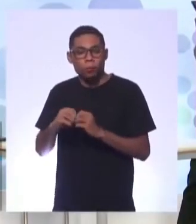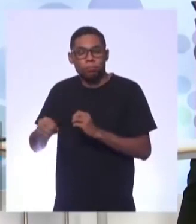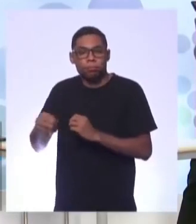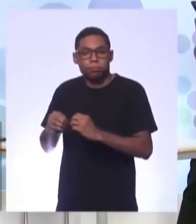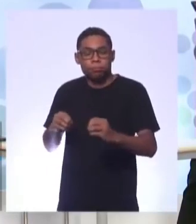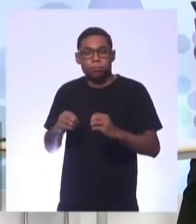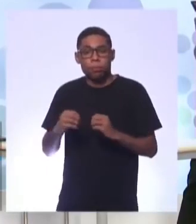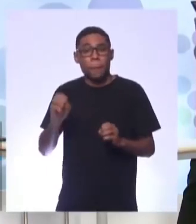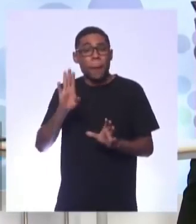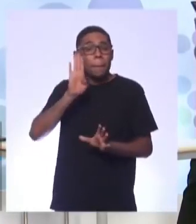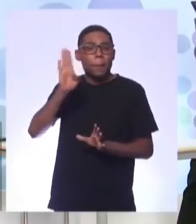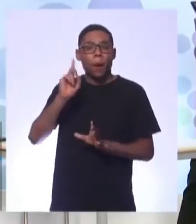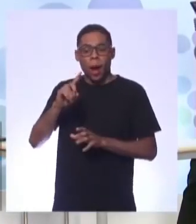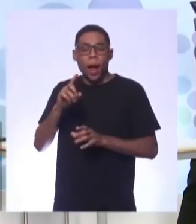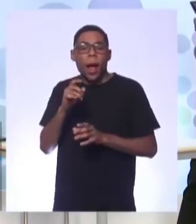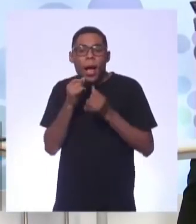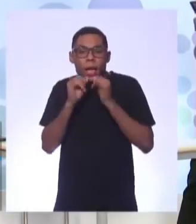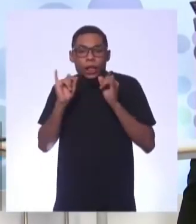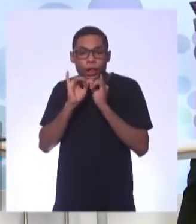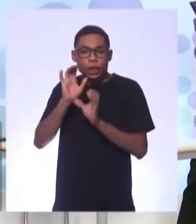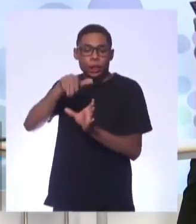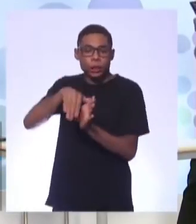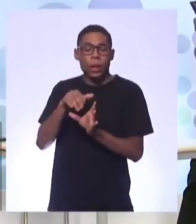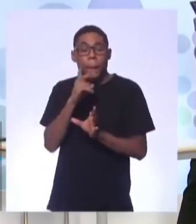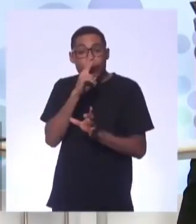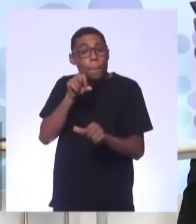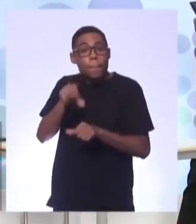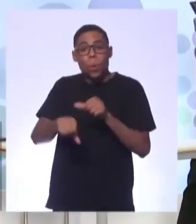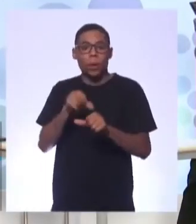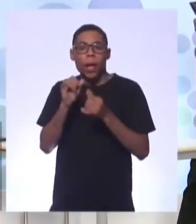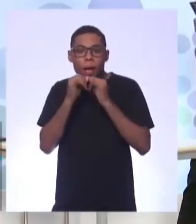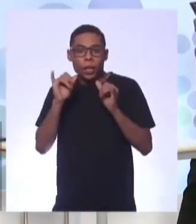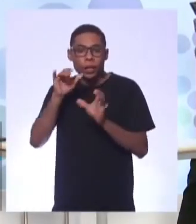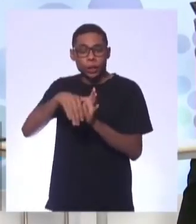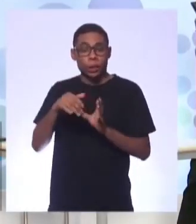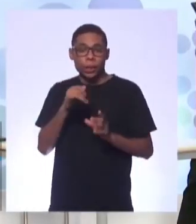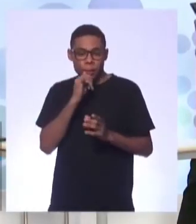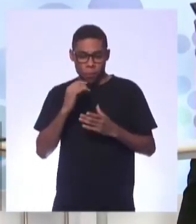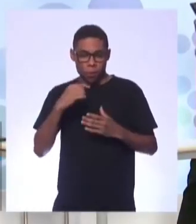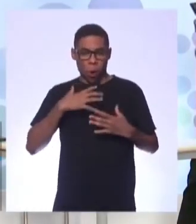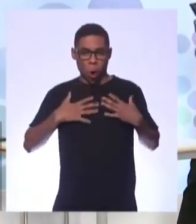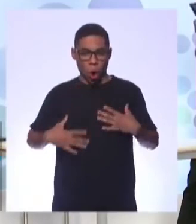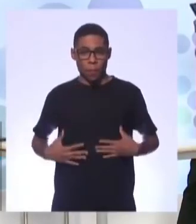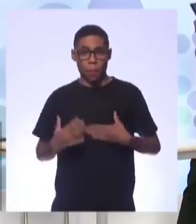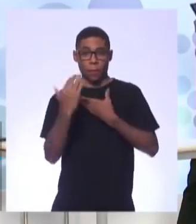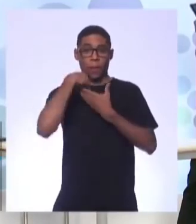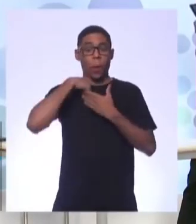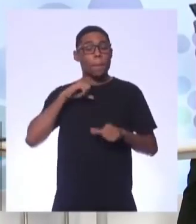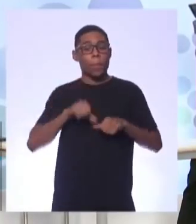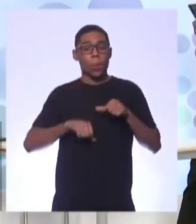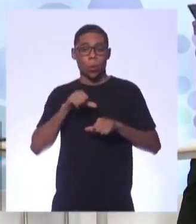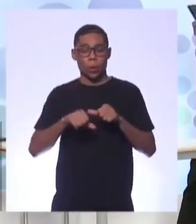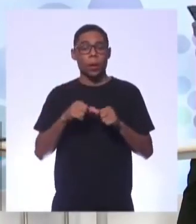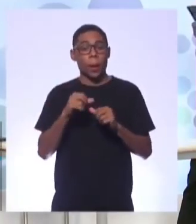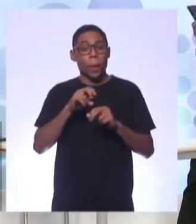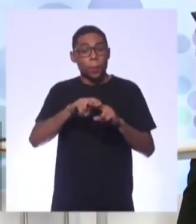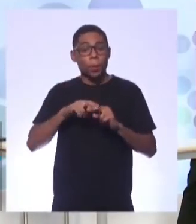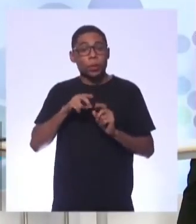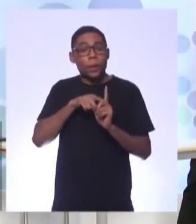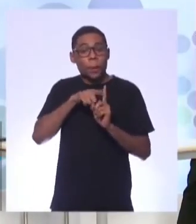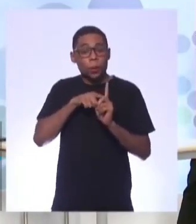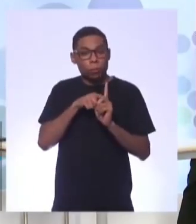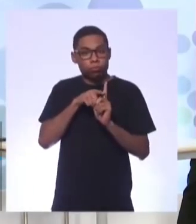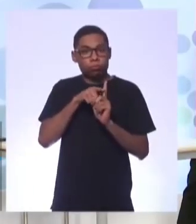questão da energia interna. Você modifica o sistema, né, a energia interna do corpo, e aí você pode aumentar a sua temperatura,